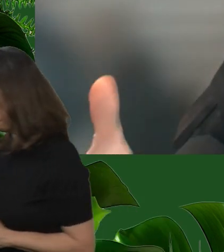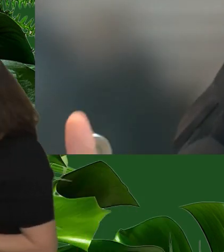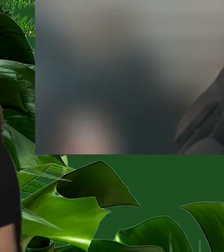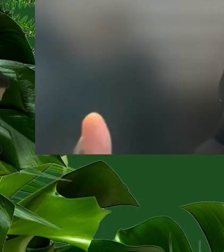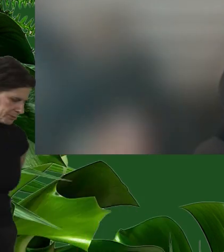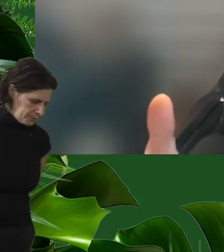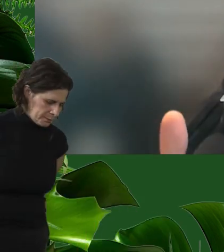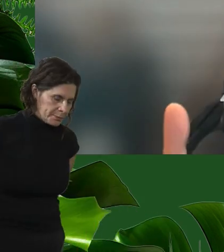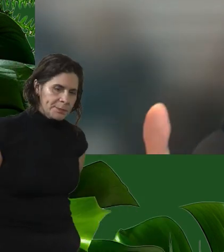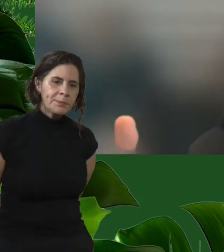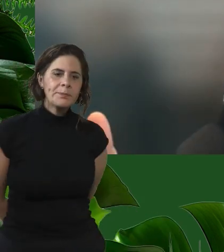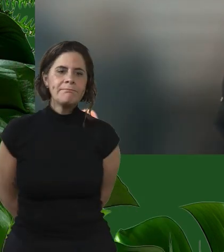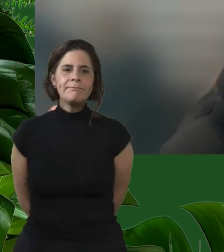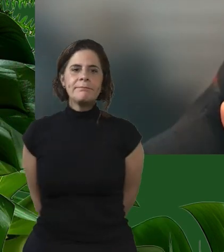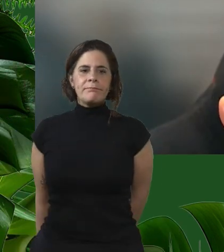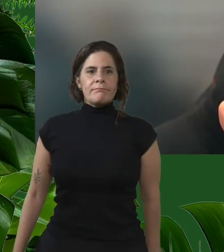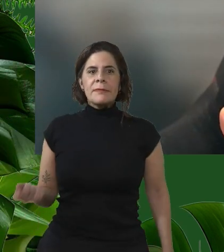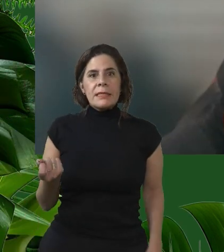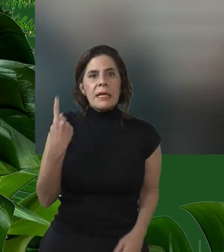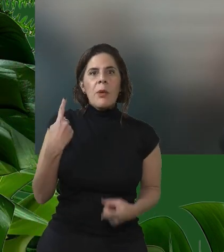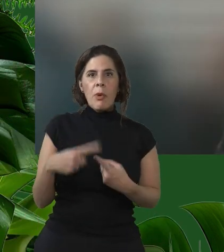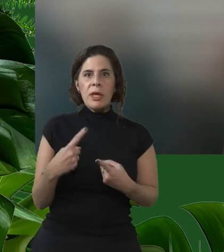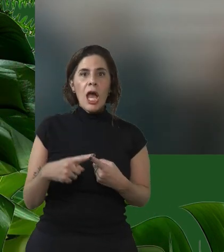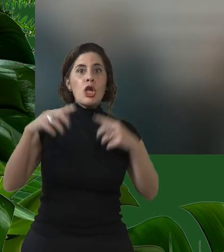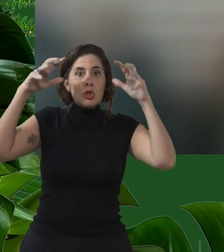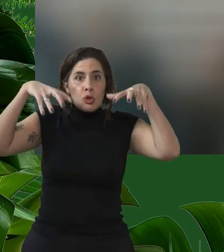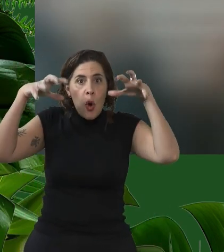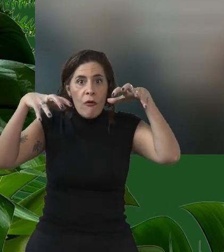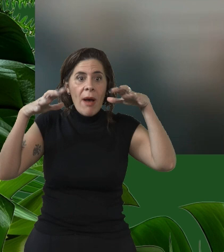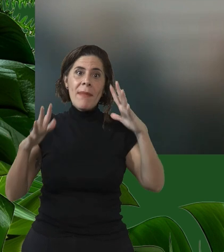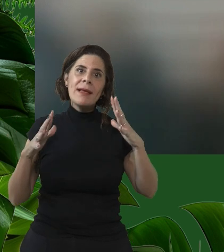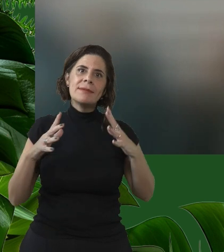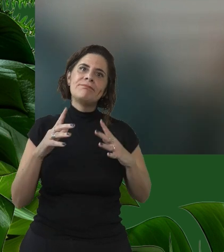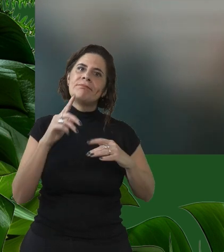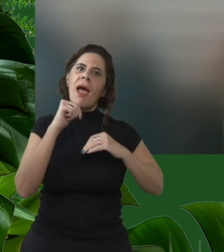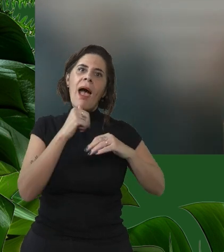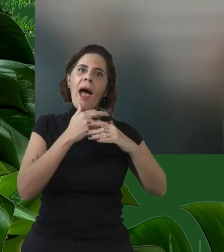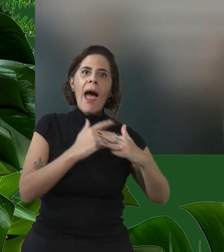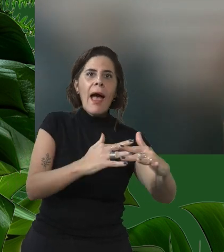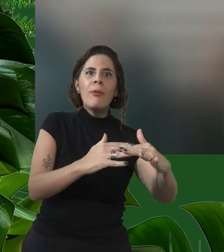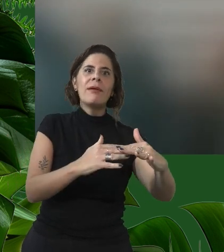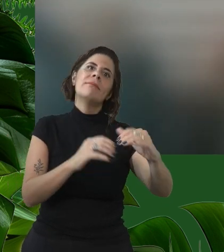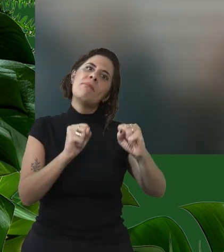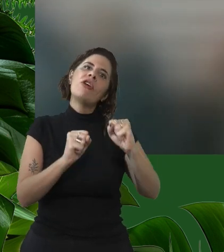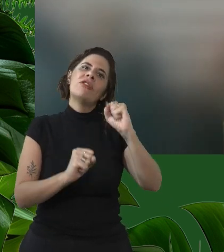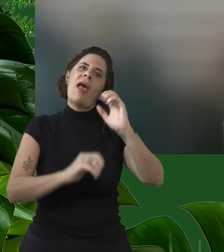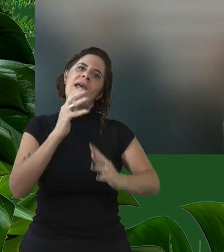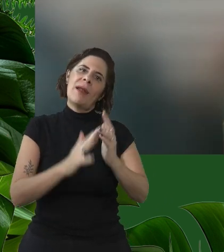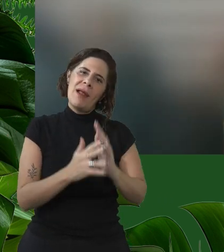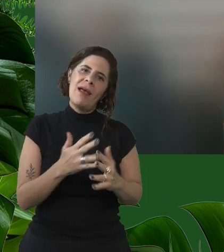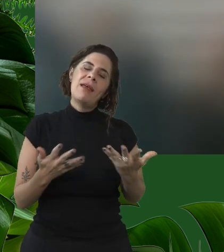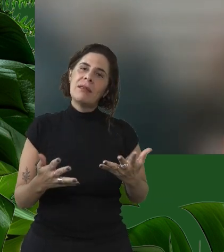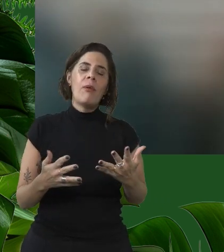abastecimento interrompido, porque a água não chega numa qualidade adequada e faz com que o tratamento seja, a distribuição seja